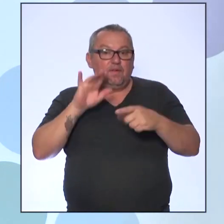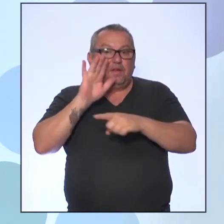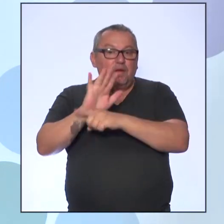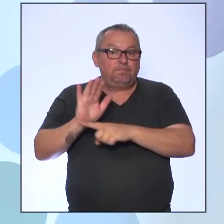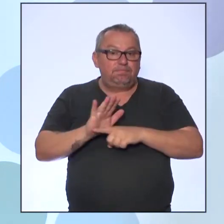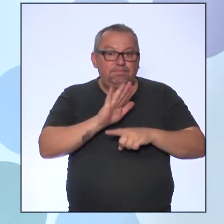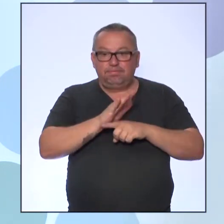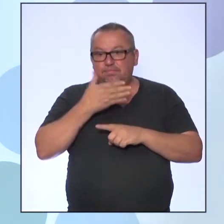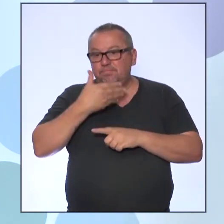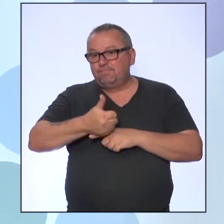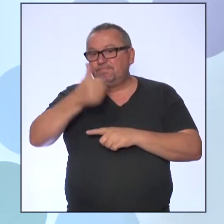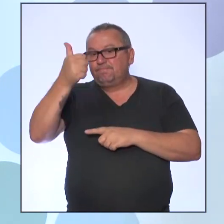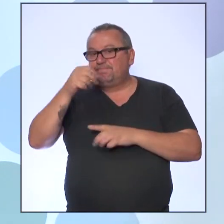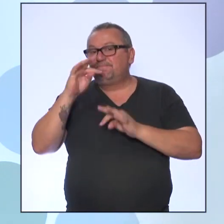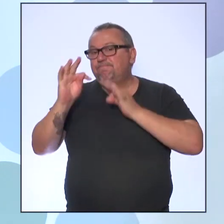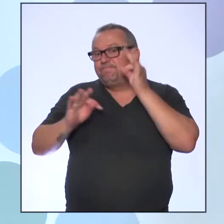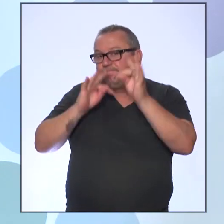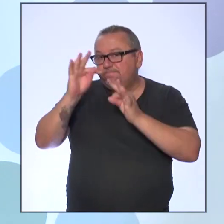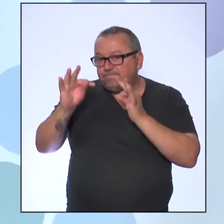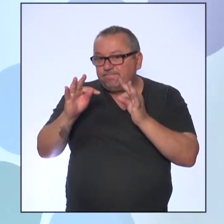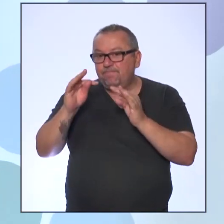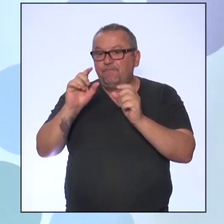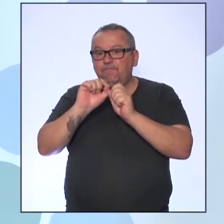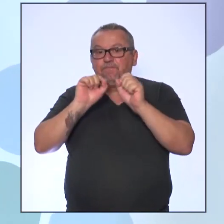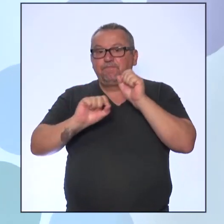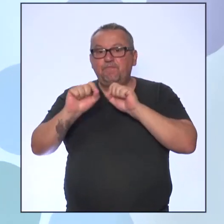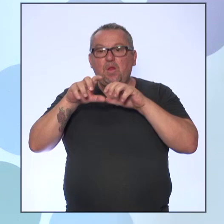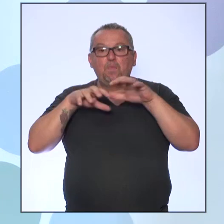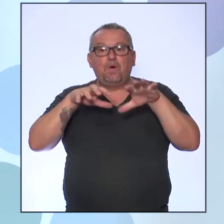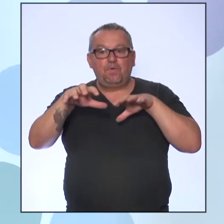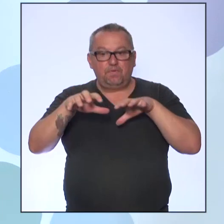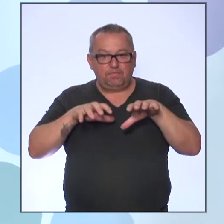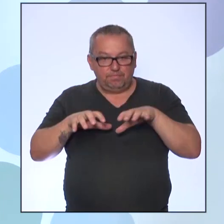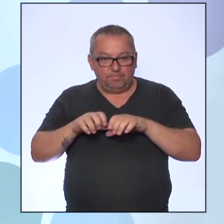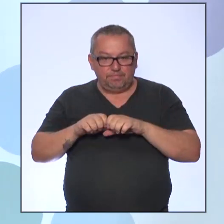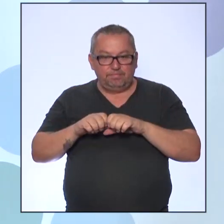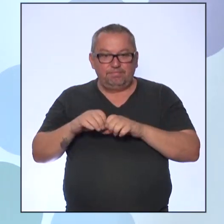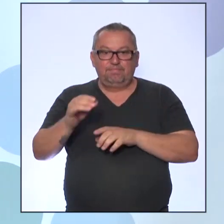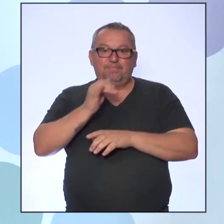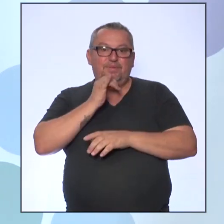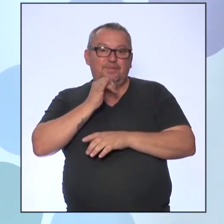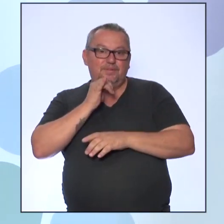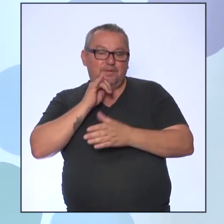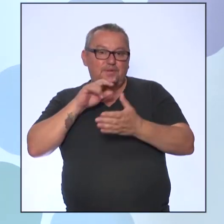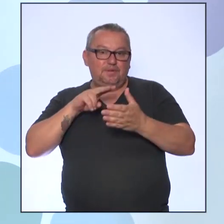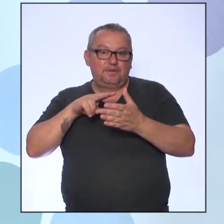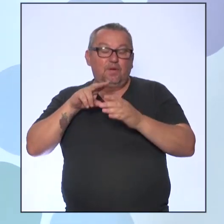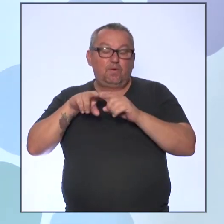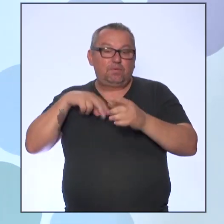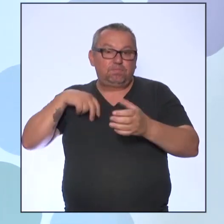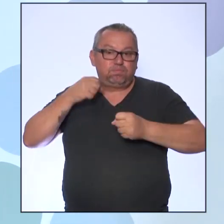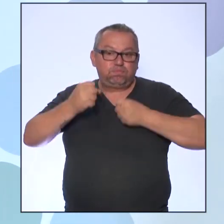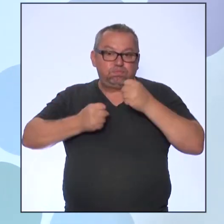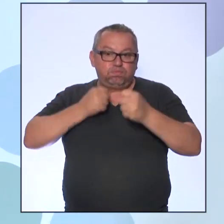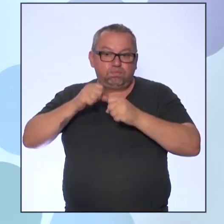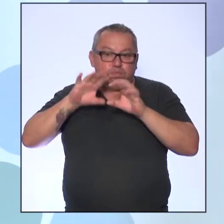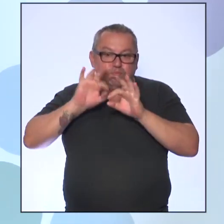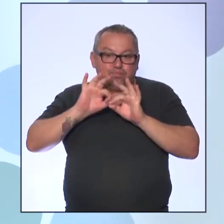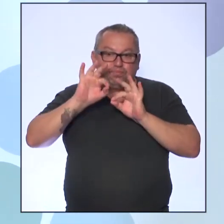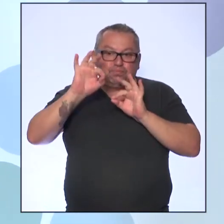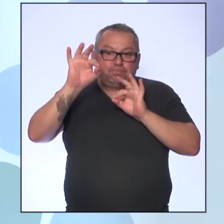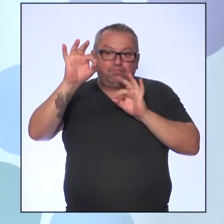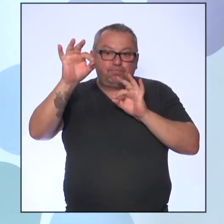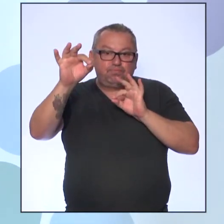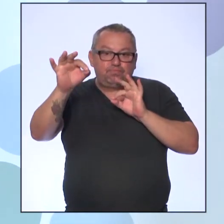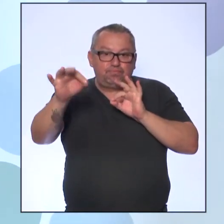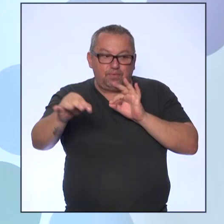gente melhorar a técnica na realização desses movimentos, tá? Por exemplo, no salto à distância, a corrida e a impulsão